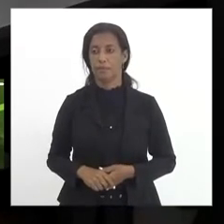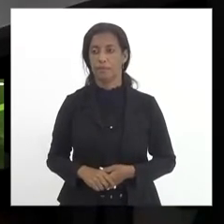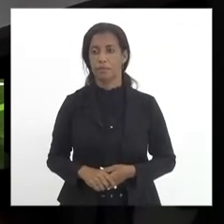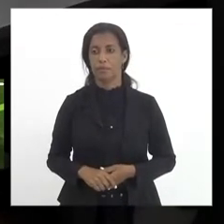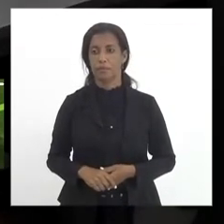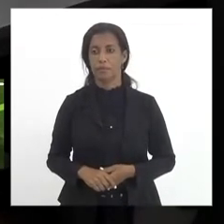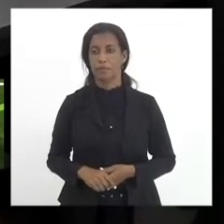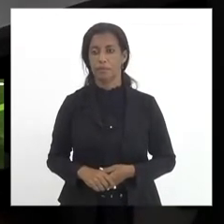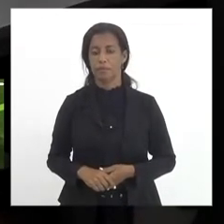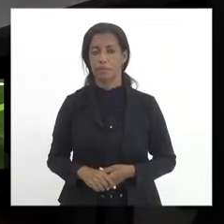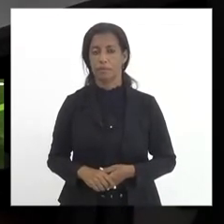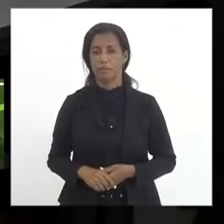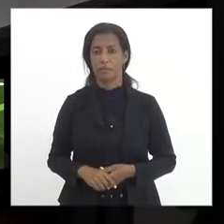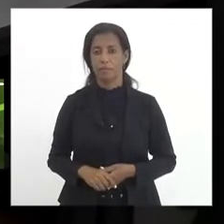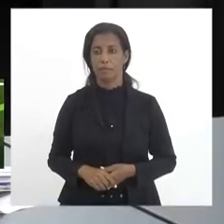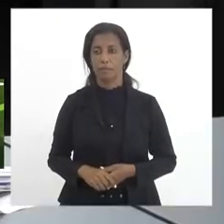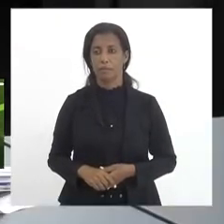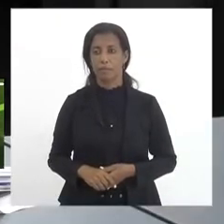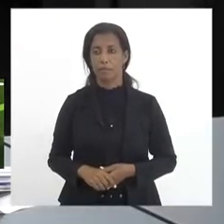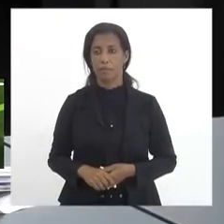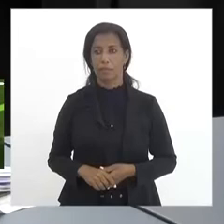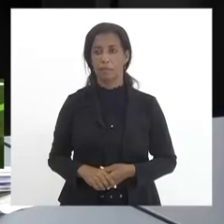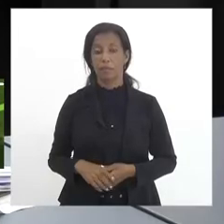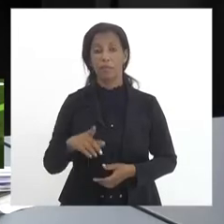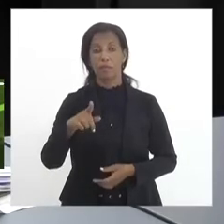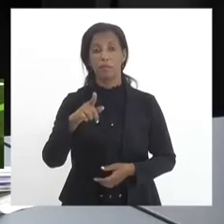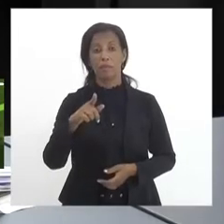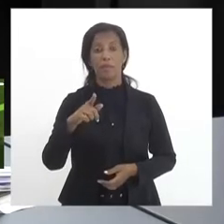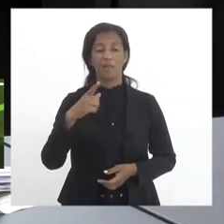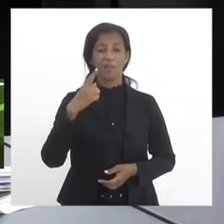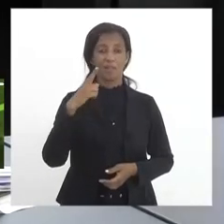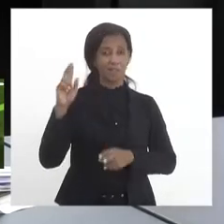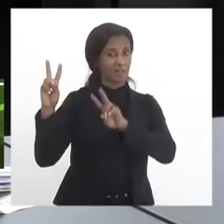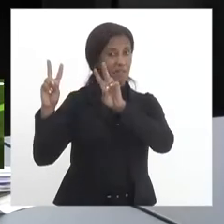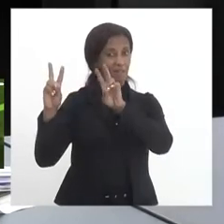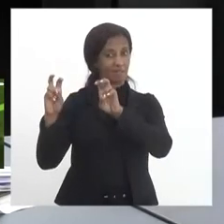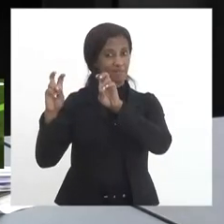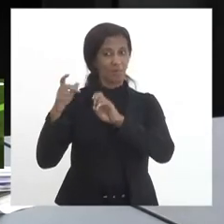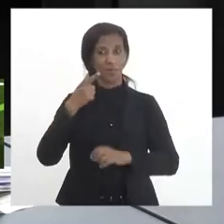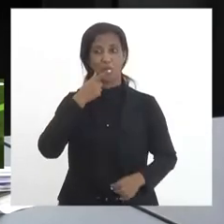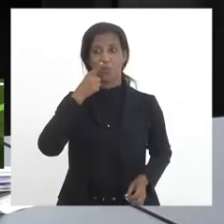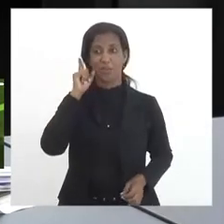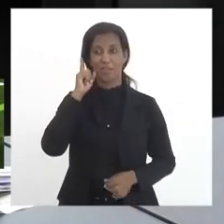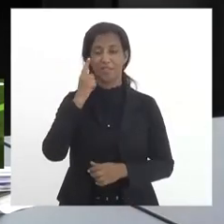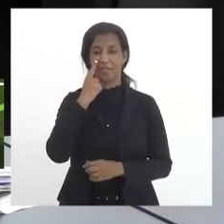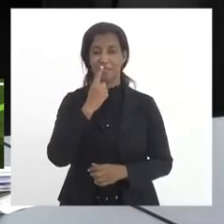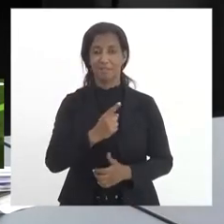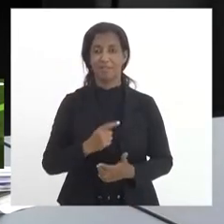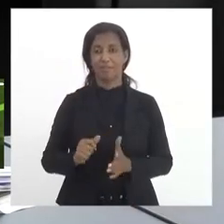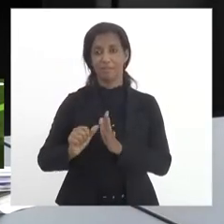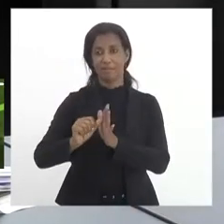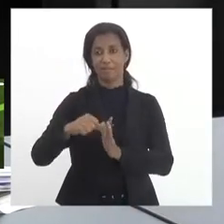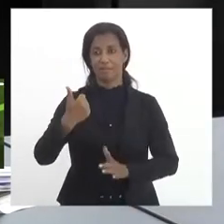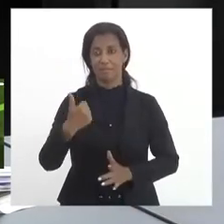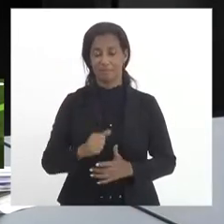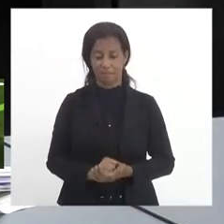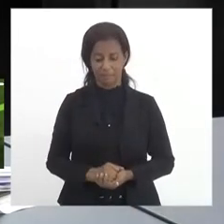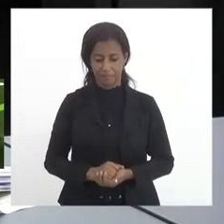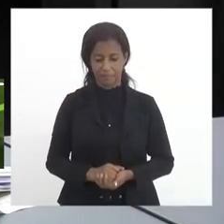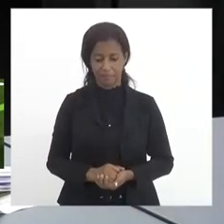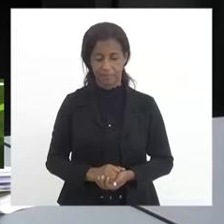Aliás, nesse tema, né, eu ontem ouvi pela primeira vez que a